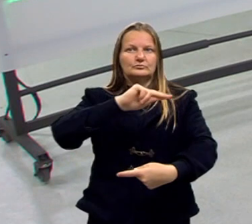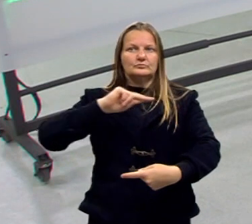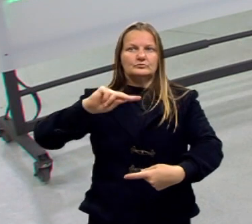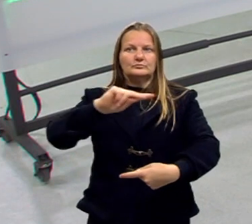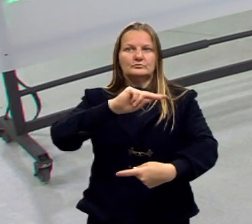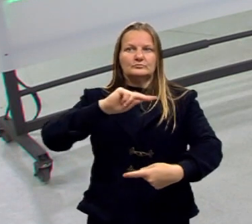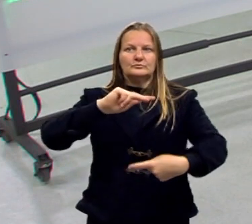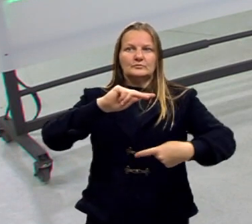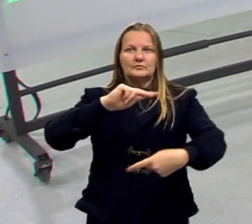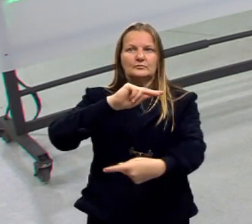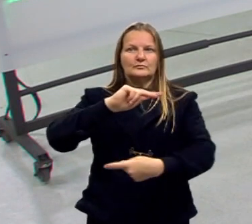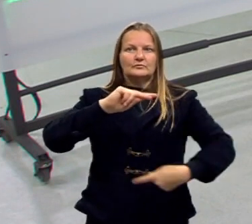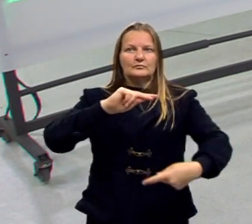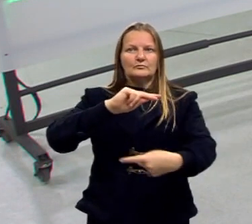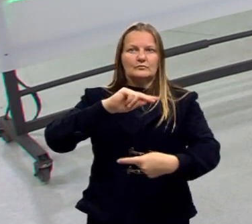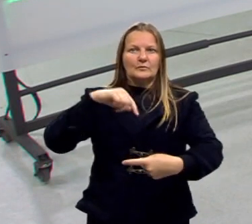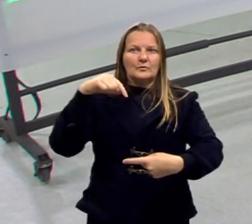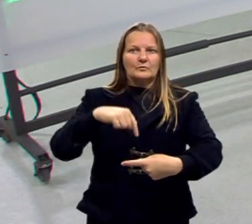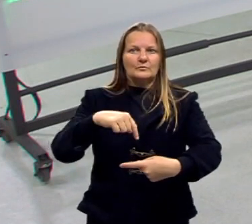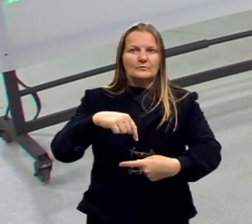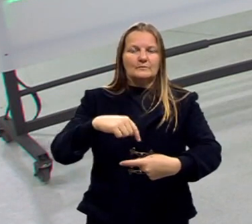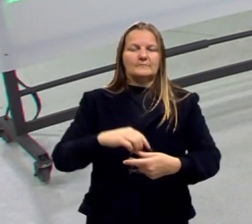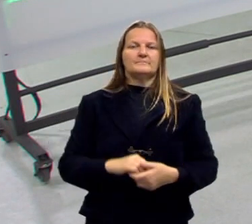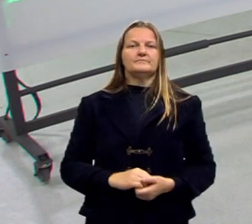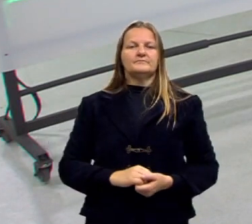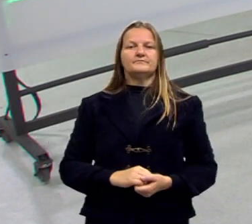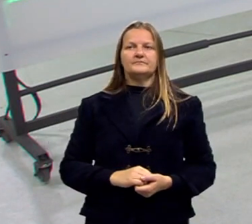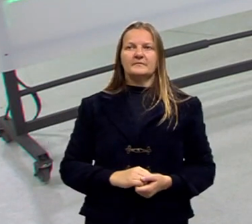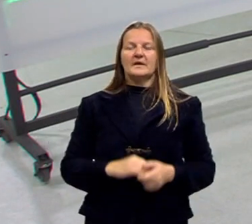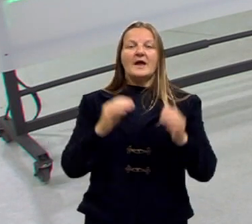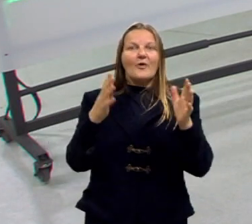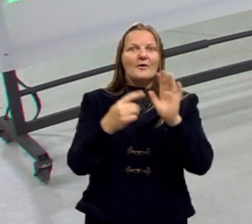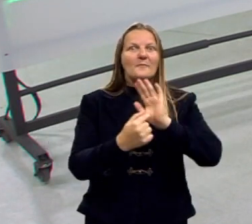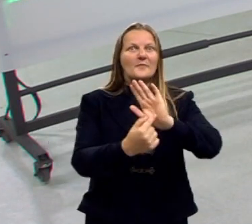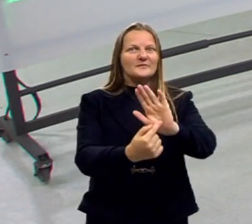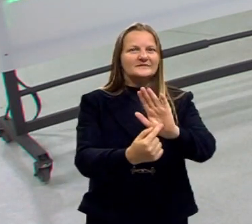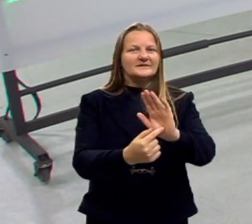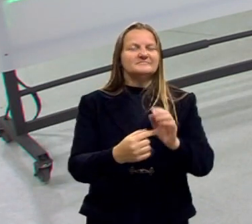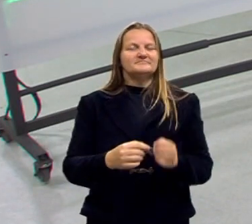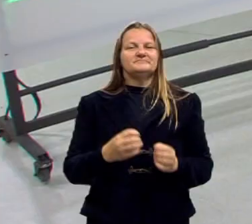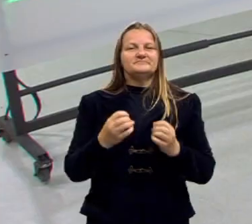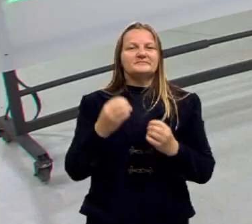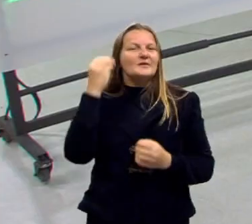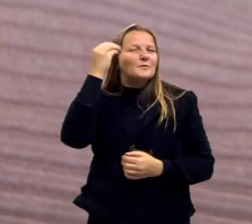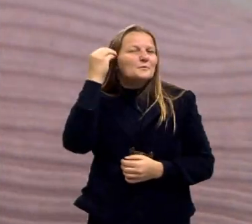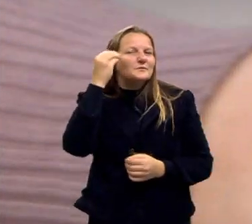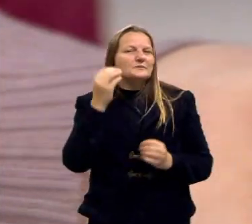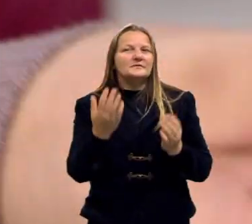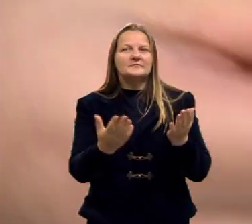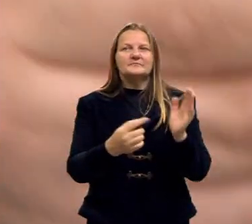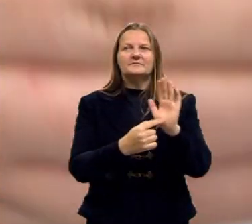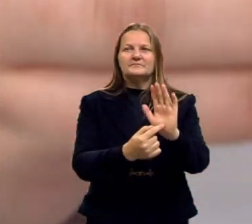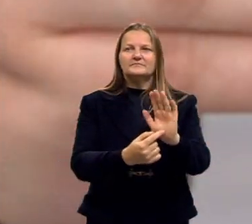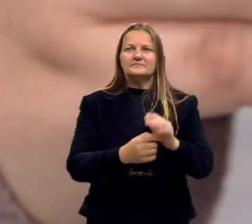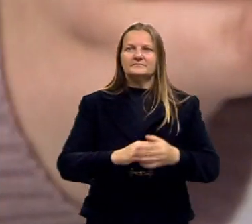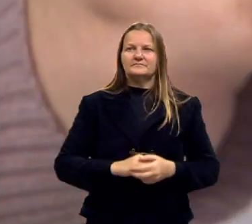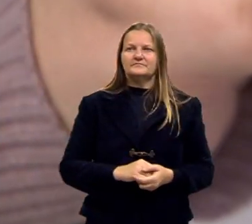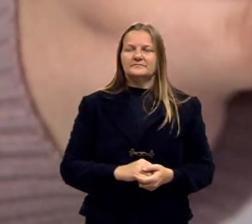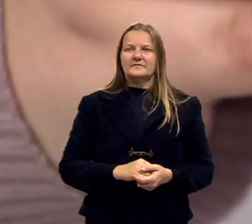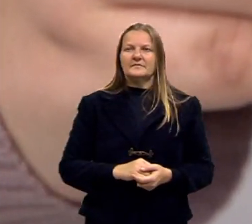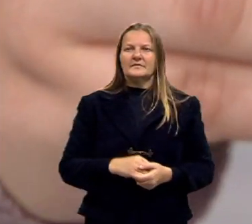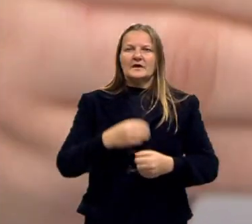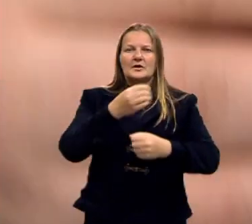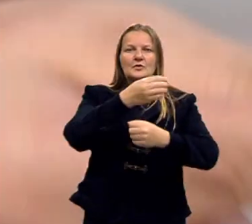olha só a gente é até é esse fenômeno que que a gente vai mostrar agora ele aparece na na série stranger things